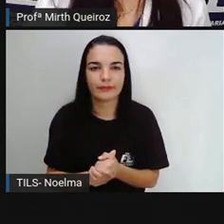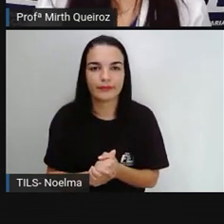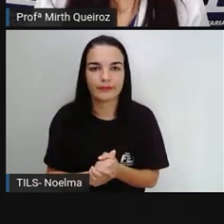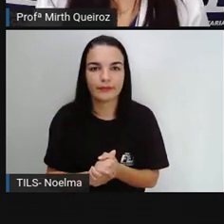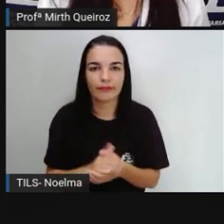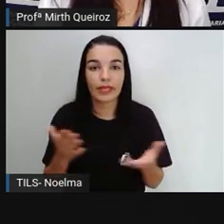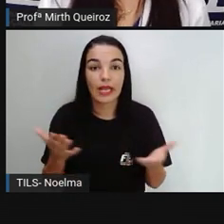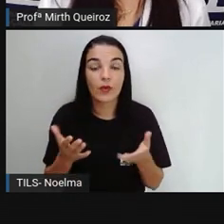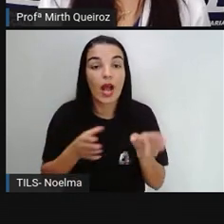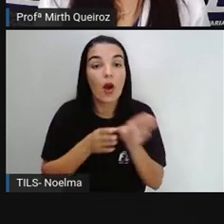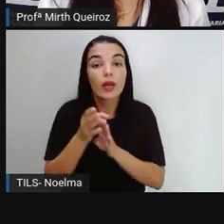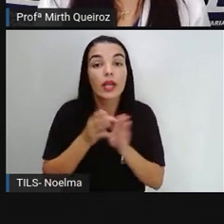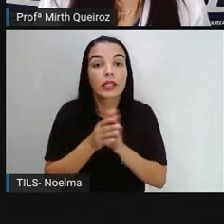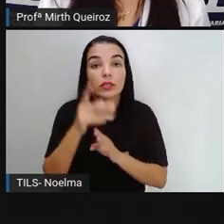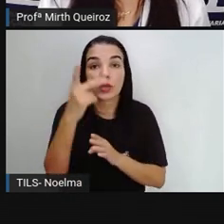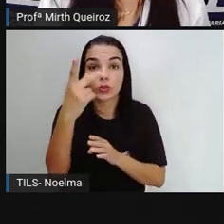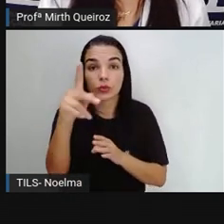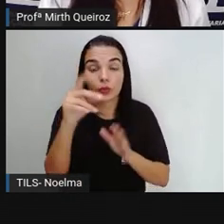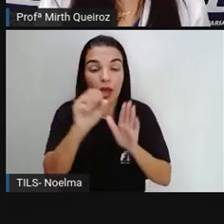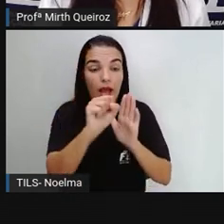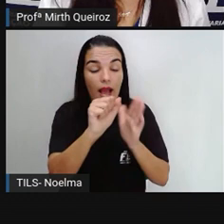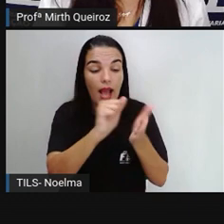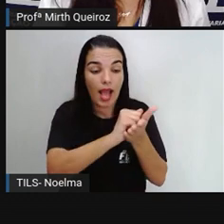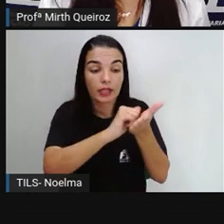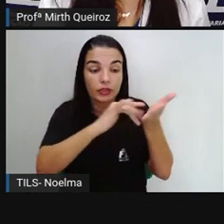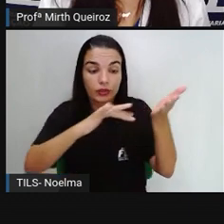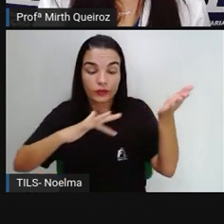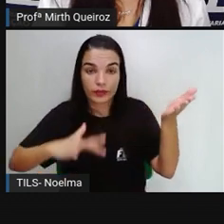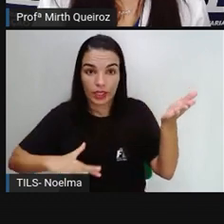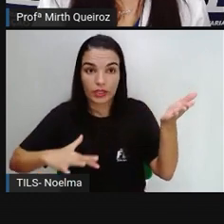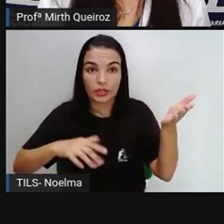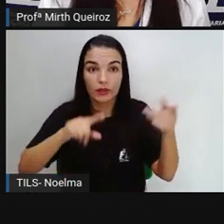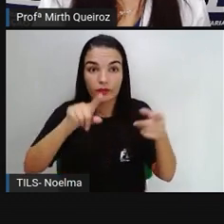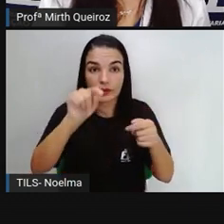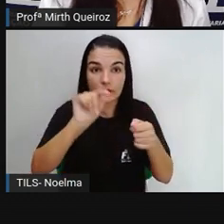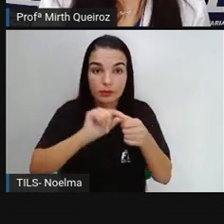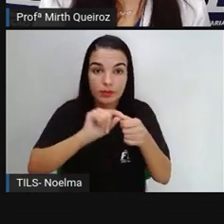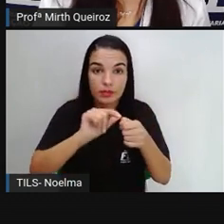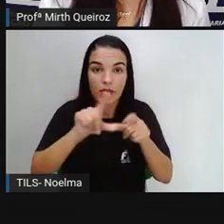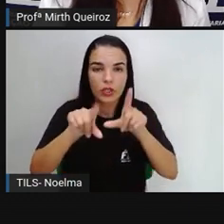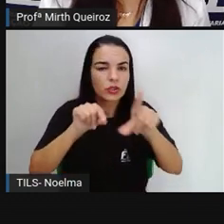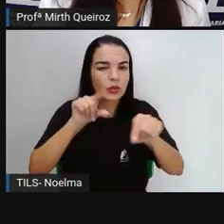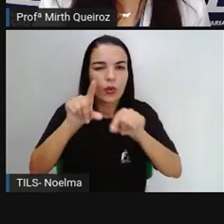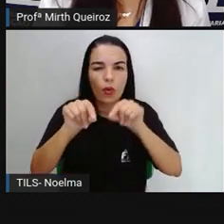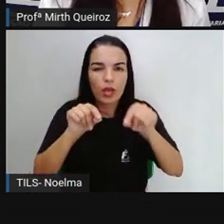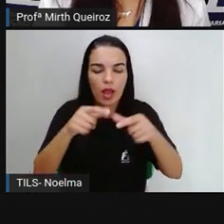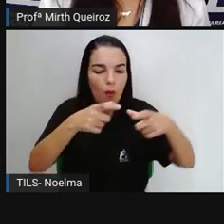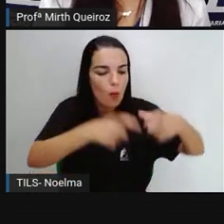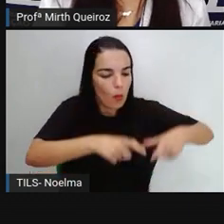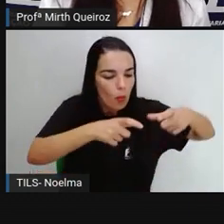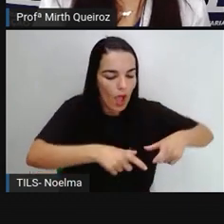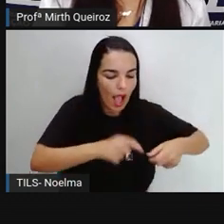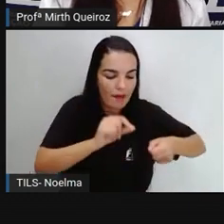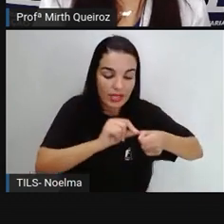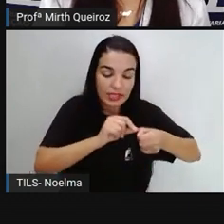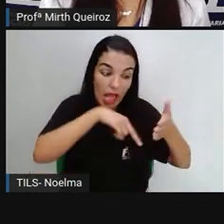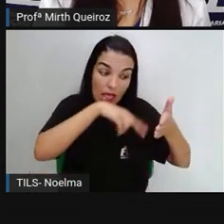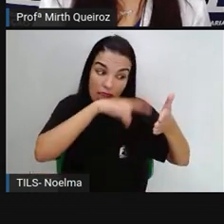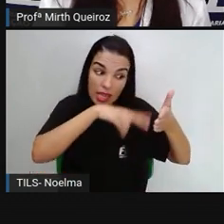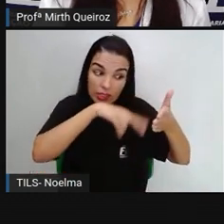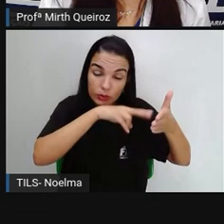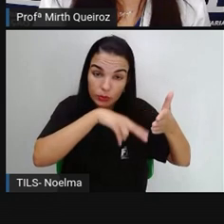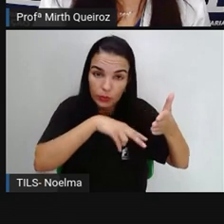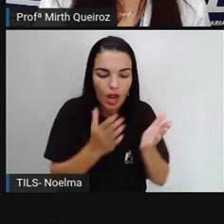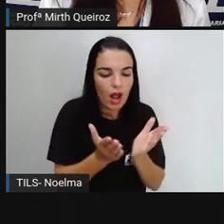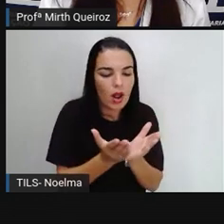E aqui nós temos algumas orientações para a atividade de vocês. Vocês deverão escolher um lugar para que vocês possam fazer a leitura